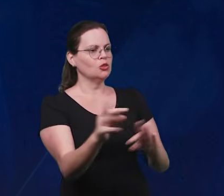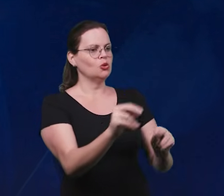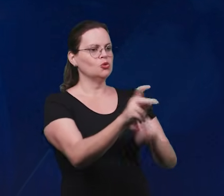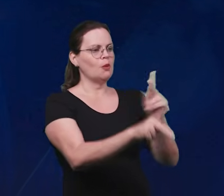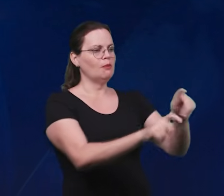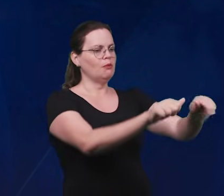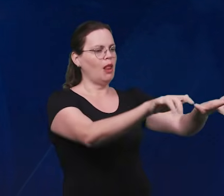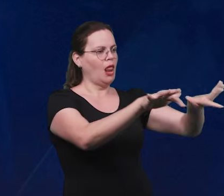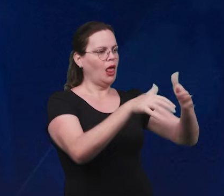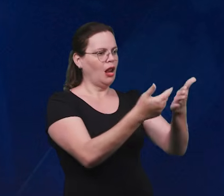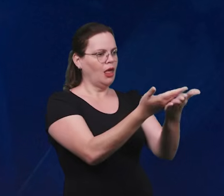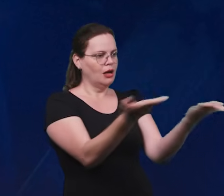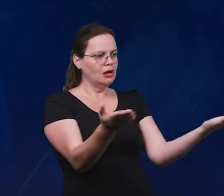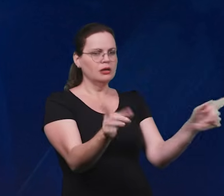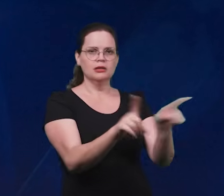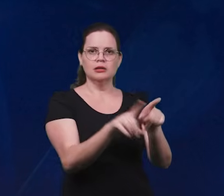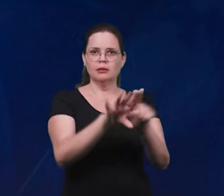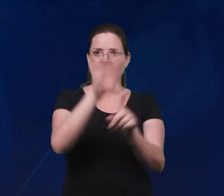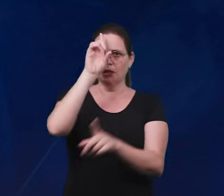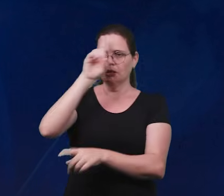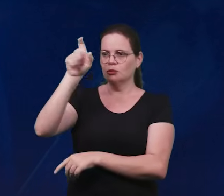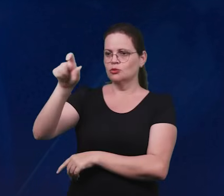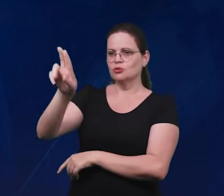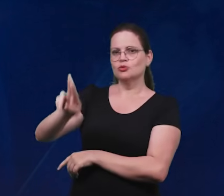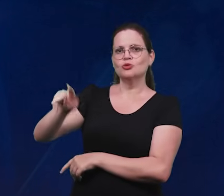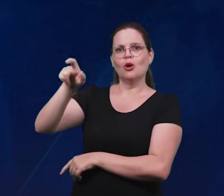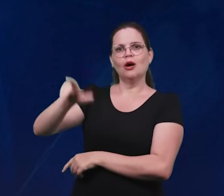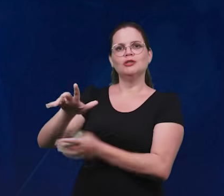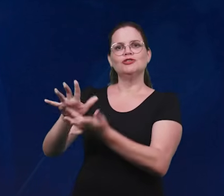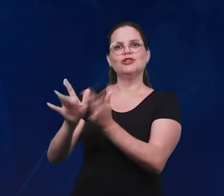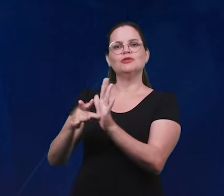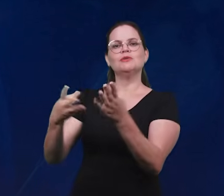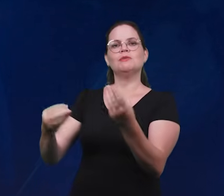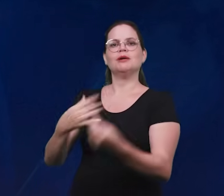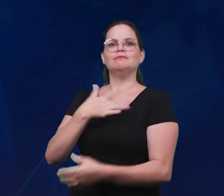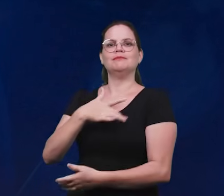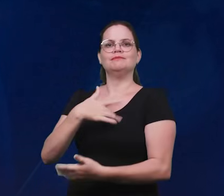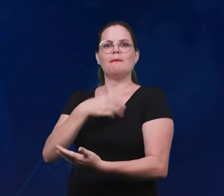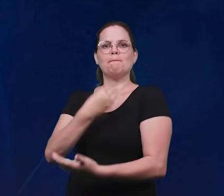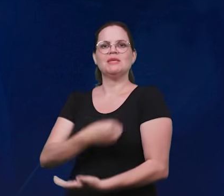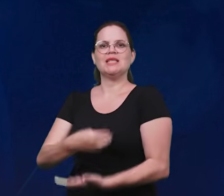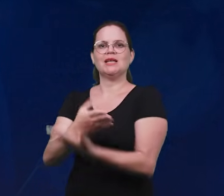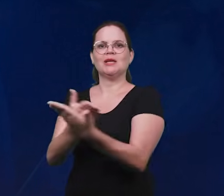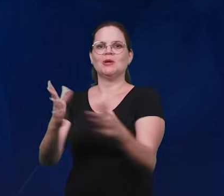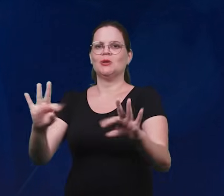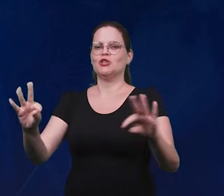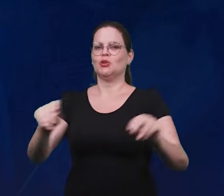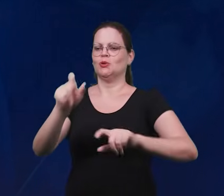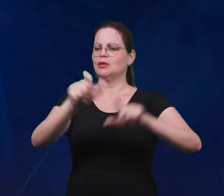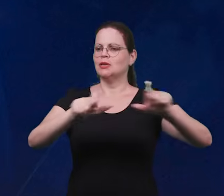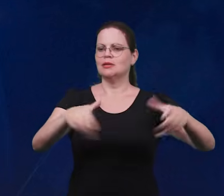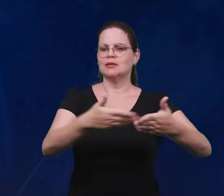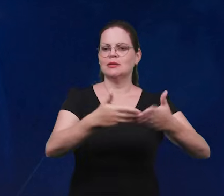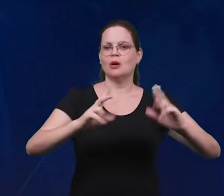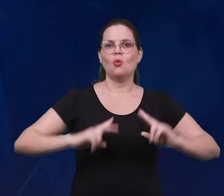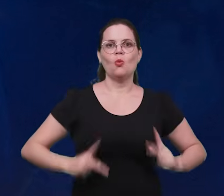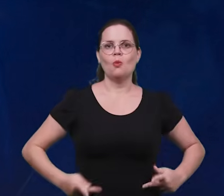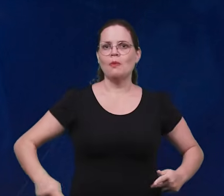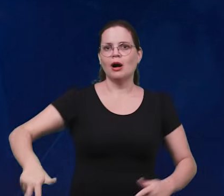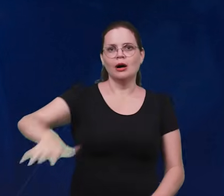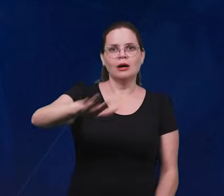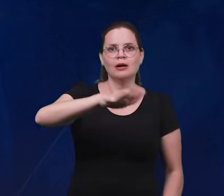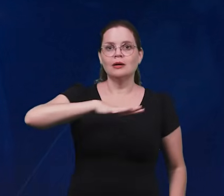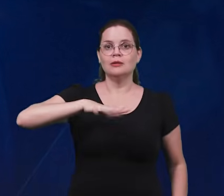gibeonitas, também Deus usou Jesus para ter compaixão de toda a humanidade. Lá